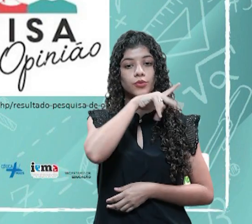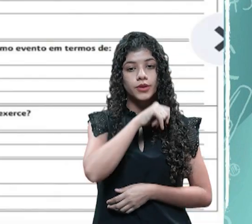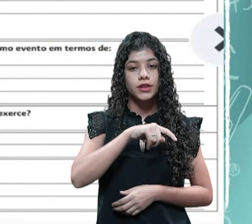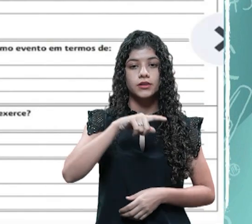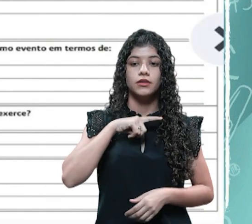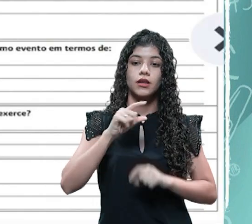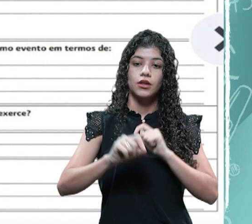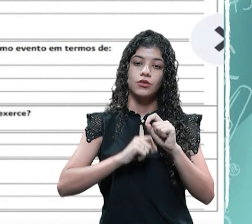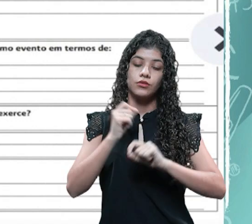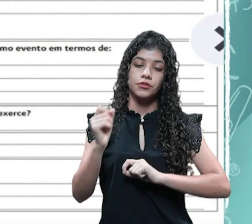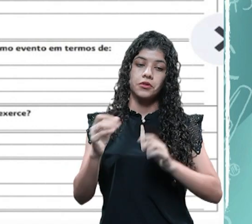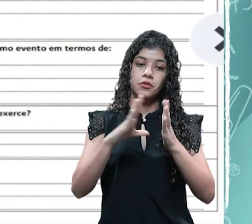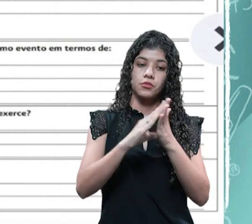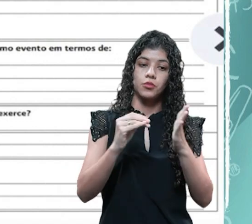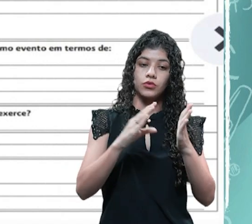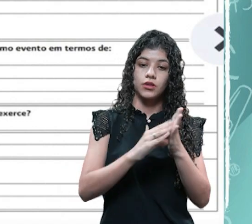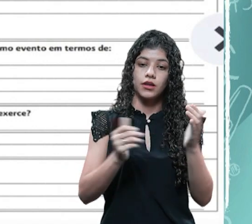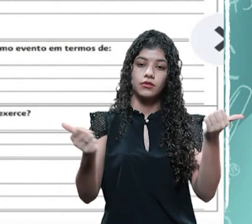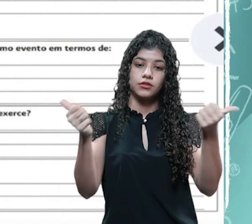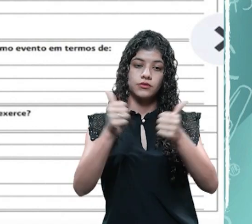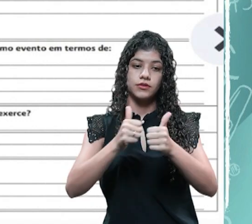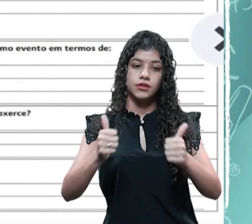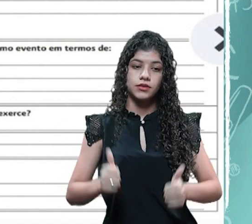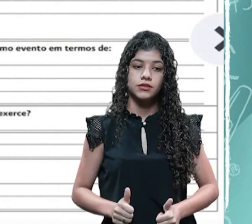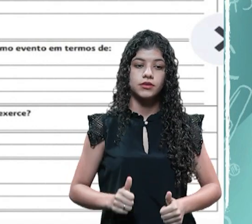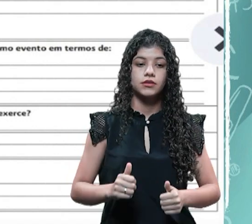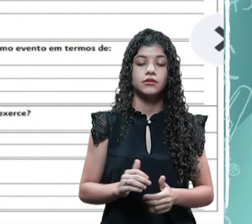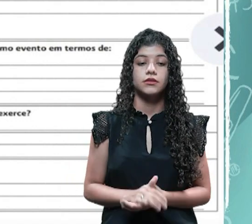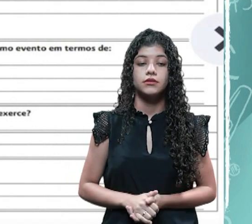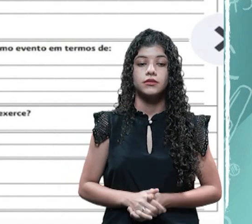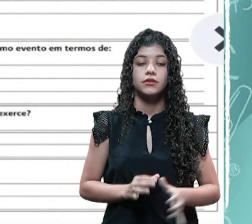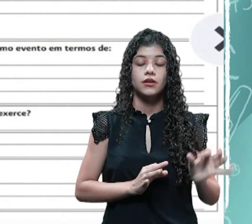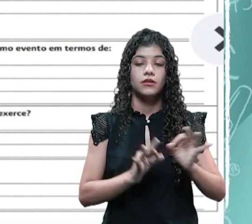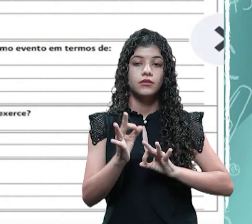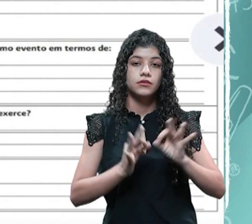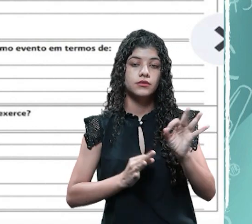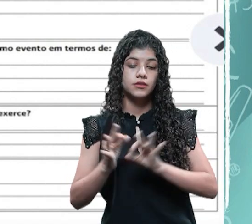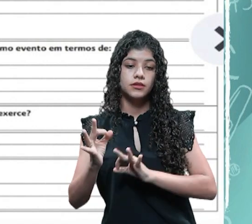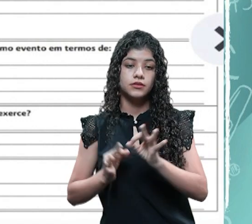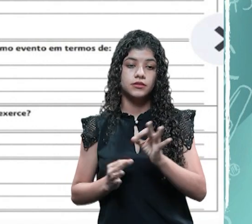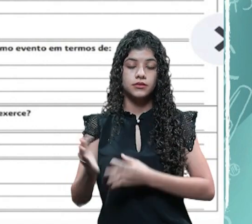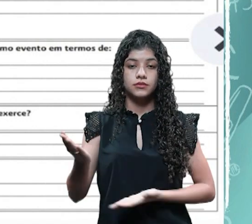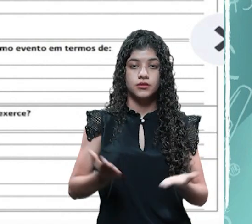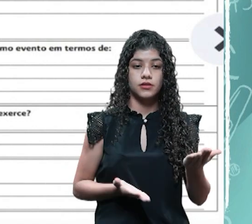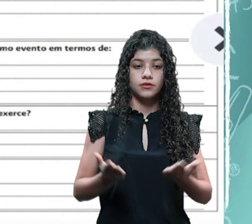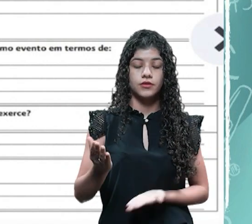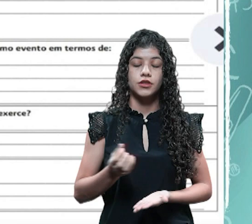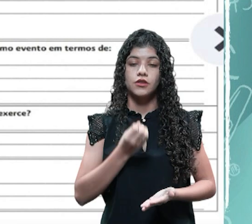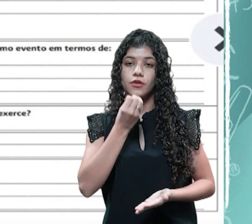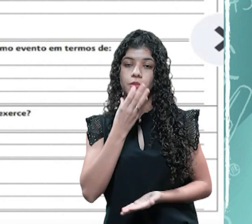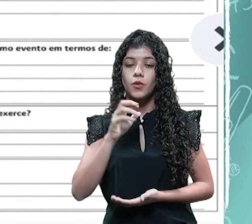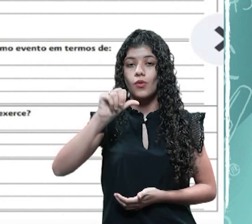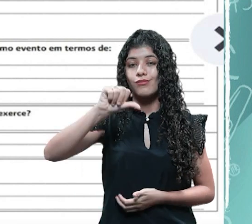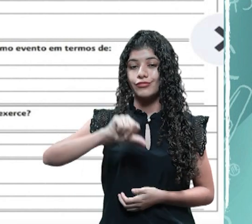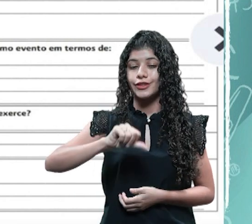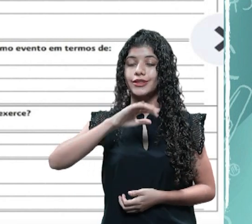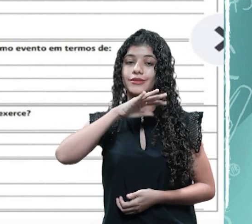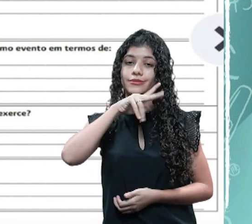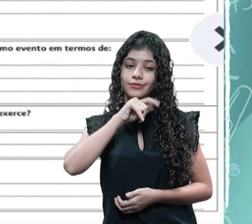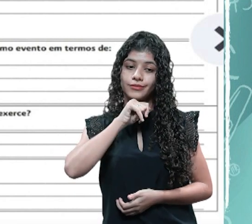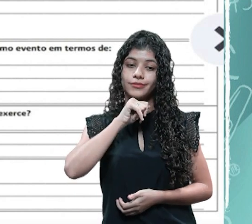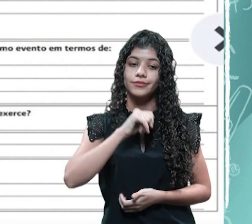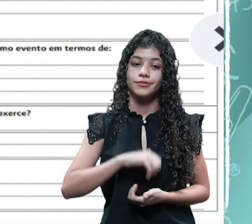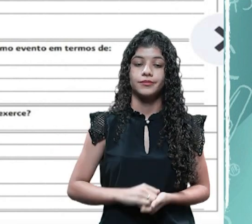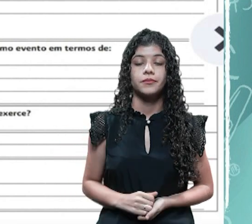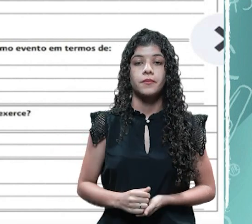evento. Aqui tem um modelo de questionário de avaliação, né? Saber da programação, da organização, do serviço, se foi bom,